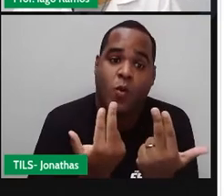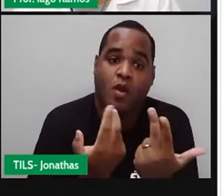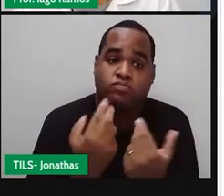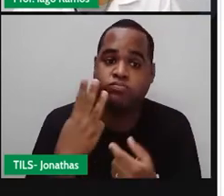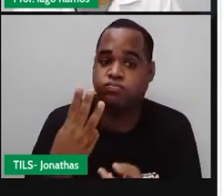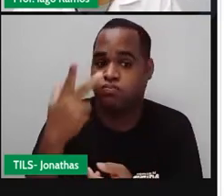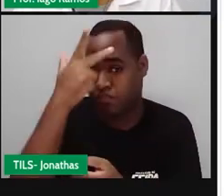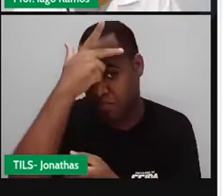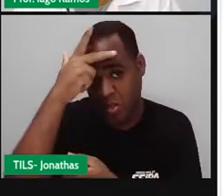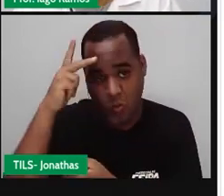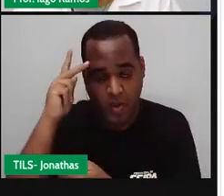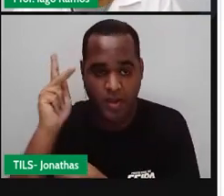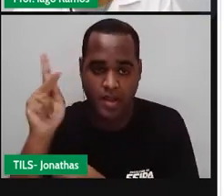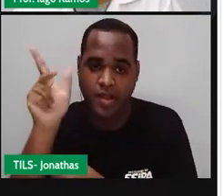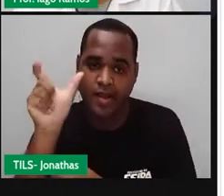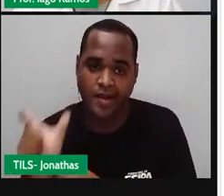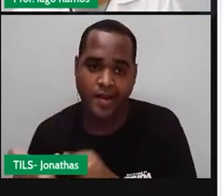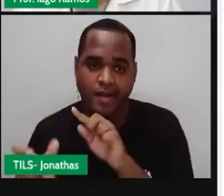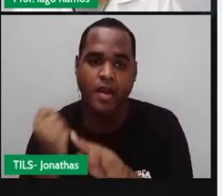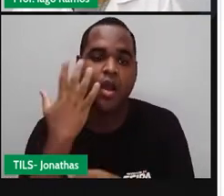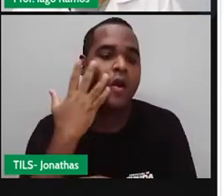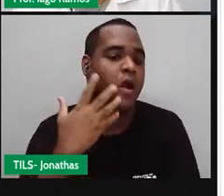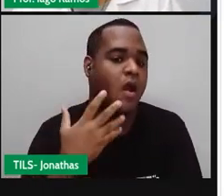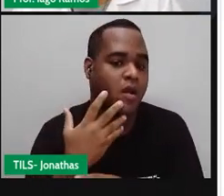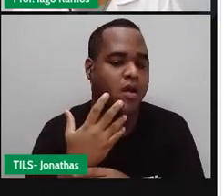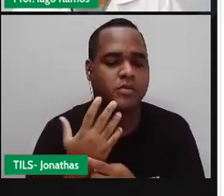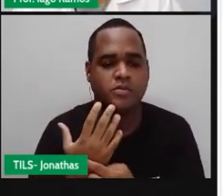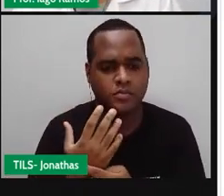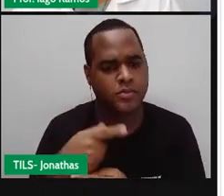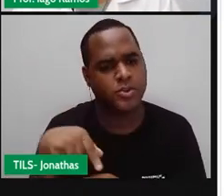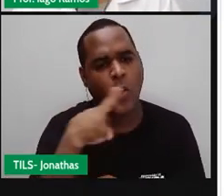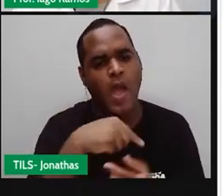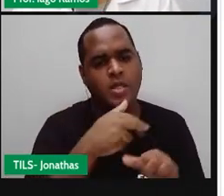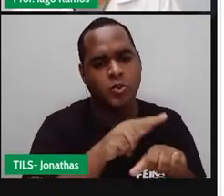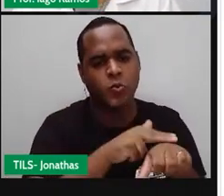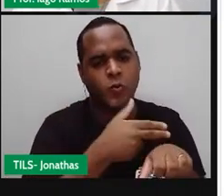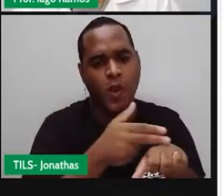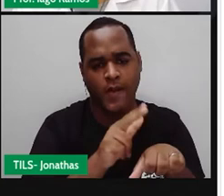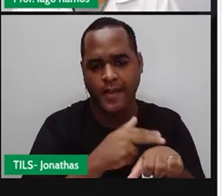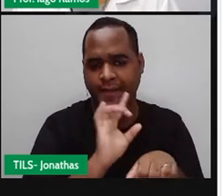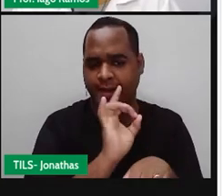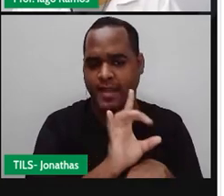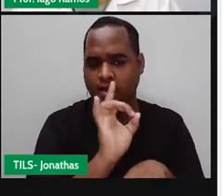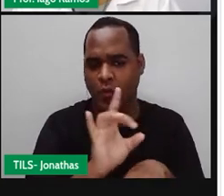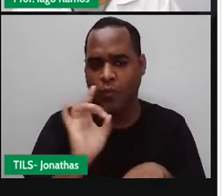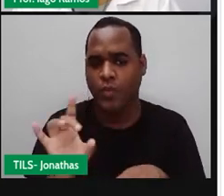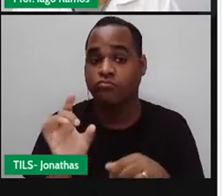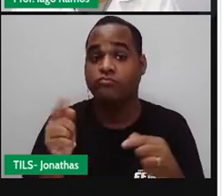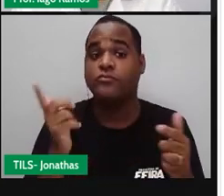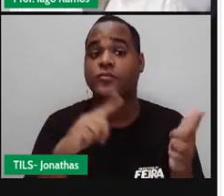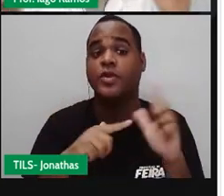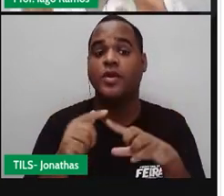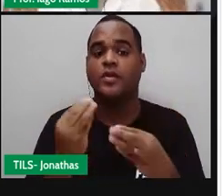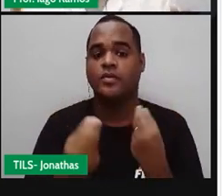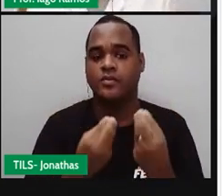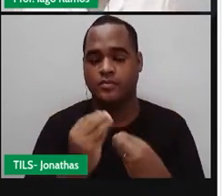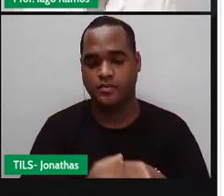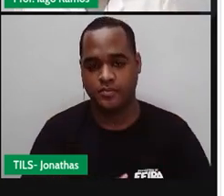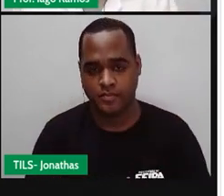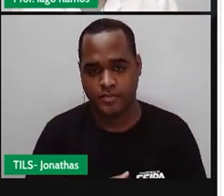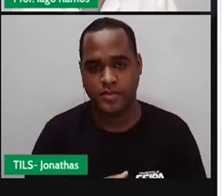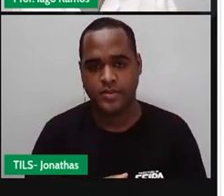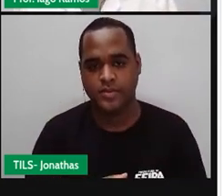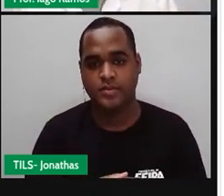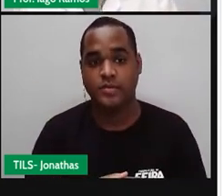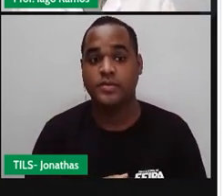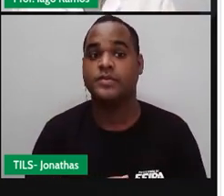entre três crianças quanto de chocolate cada criança irá receber Sete